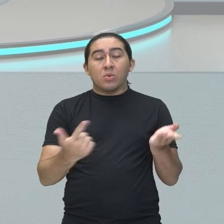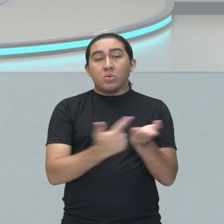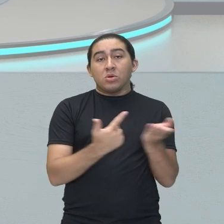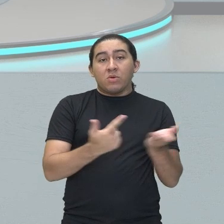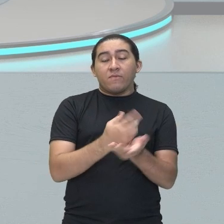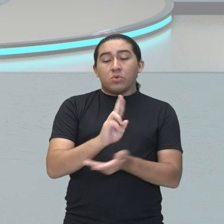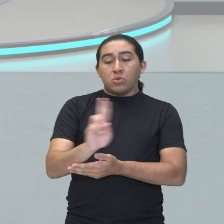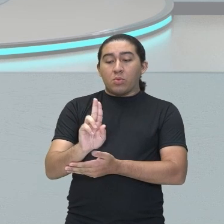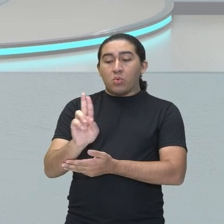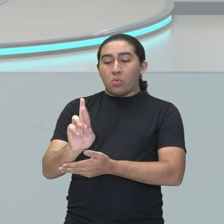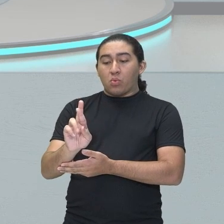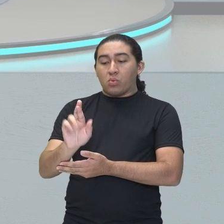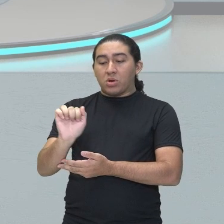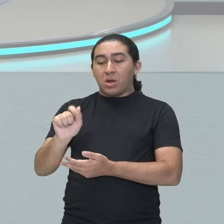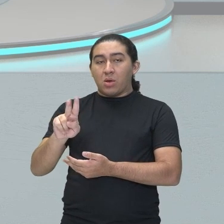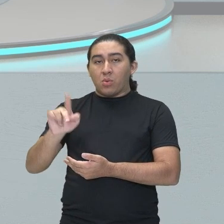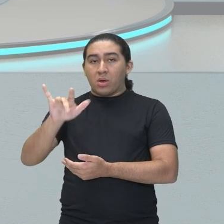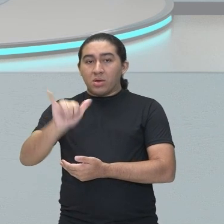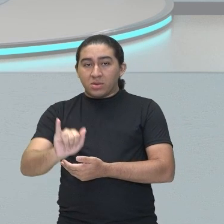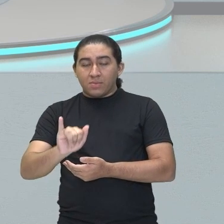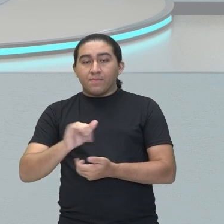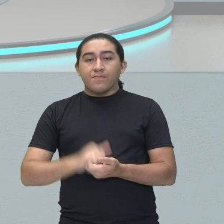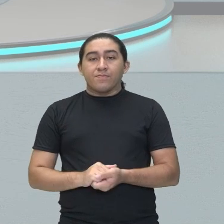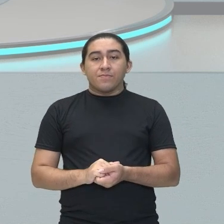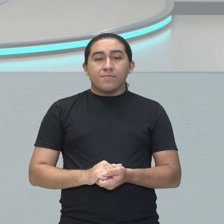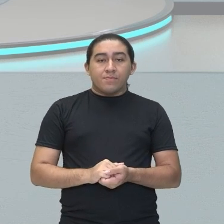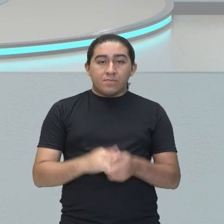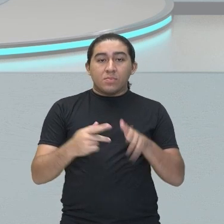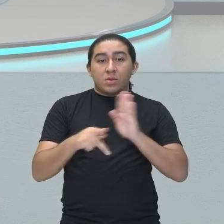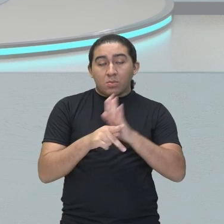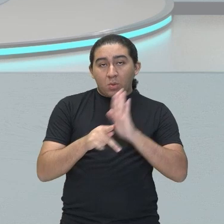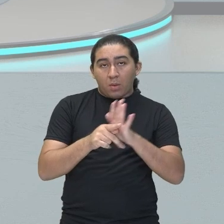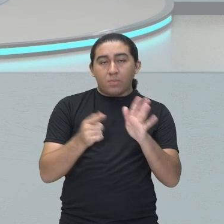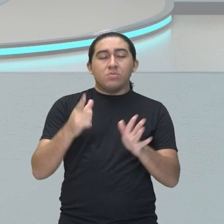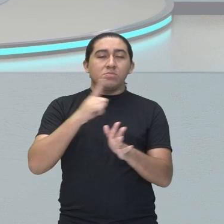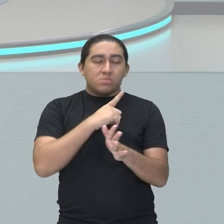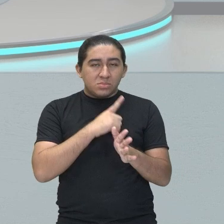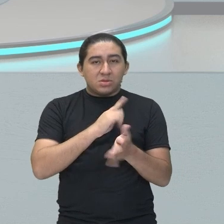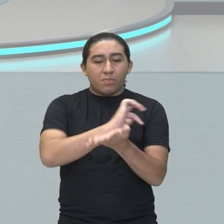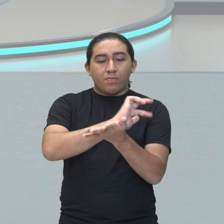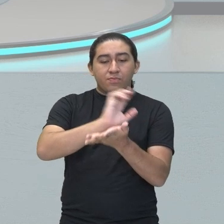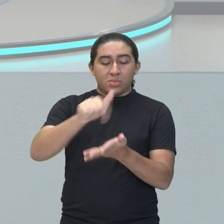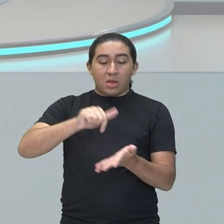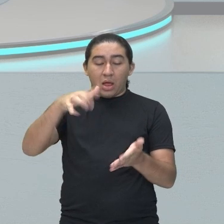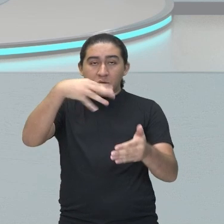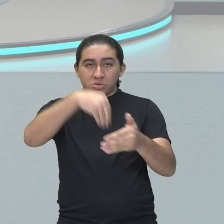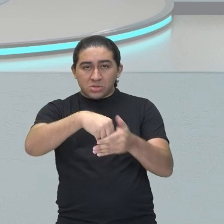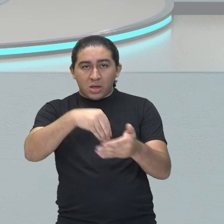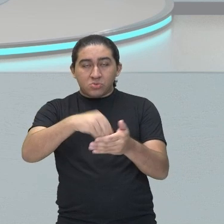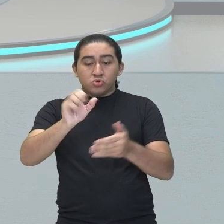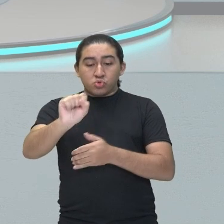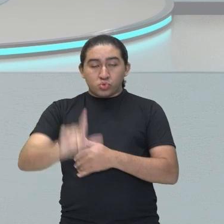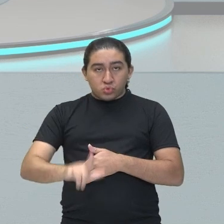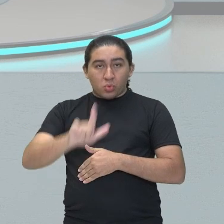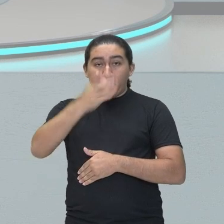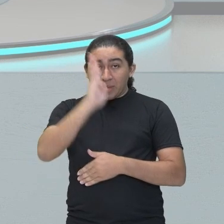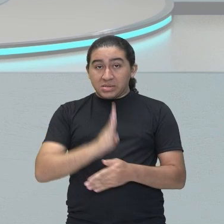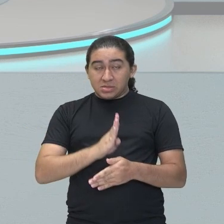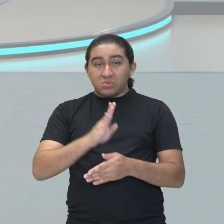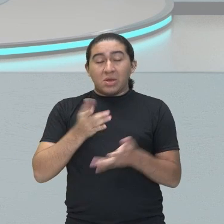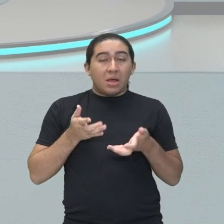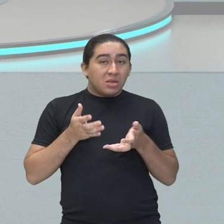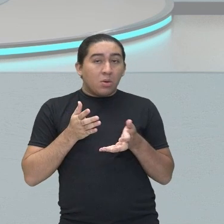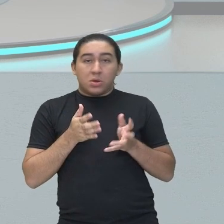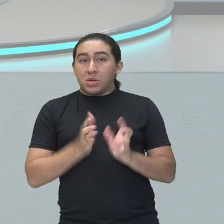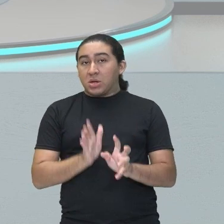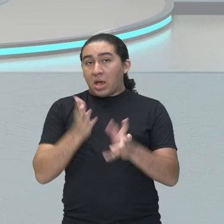Uruguai, instalados nas missões jesuítas no atual Rio Grande do Sul, que não queriam aceitar